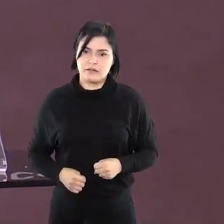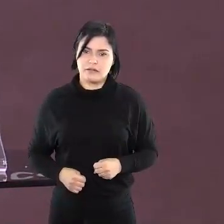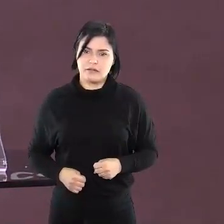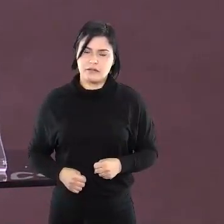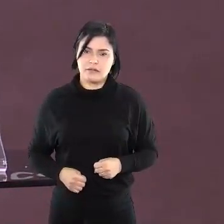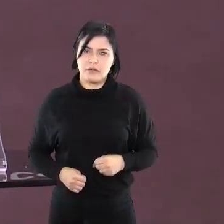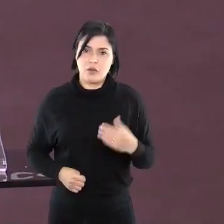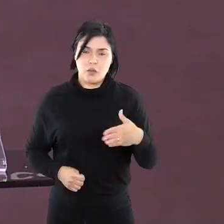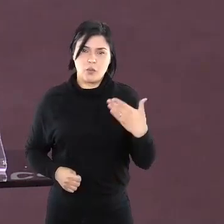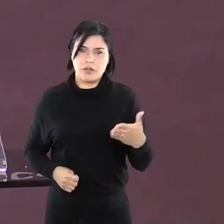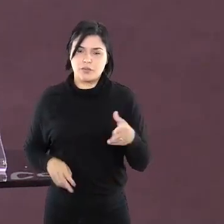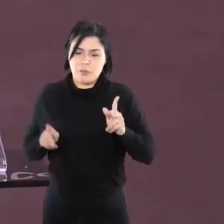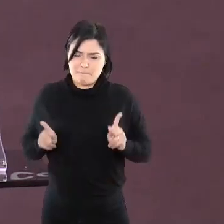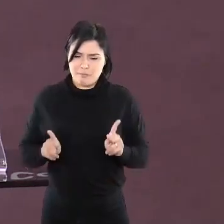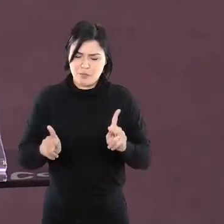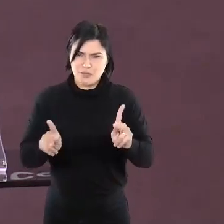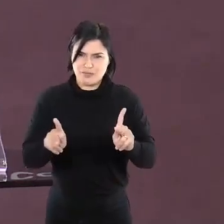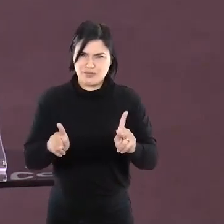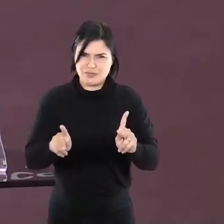quando o povo peca,